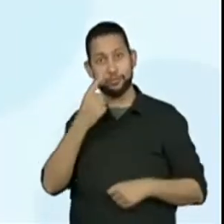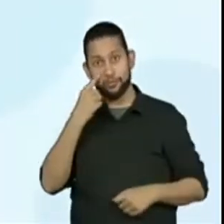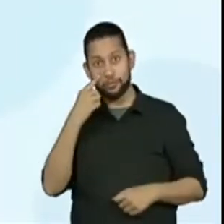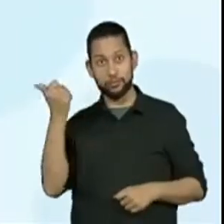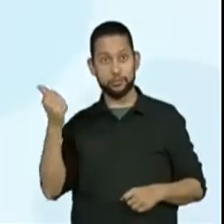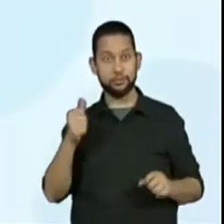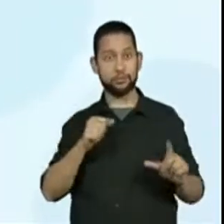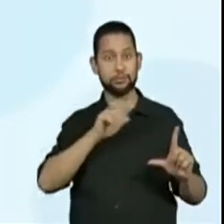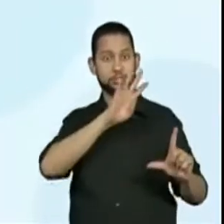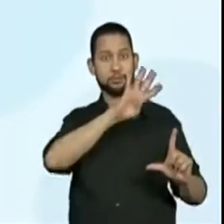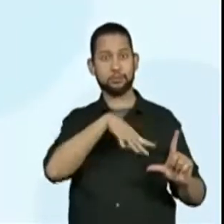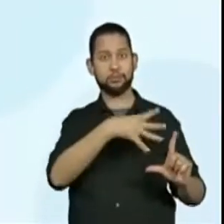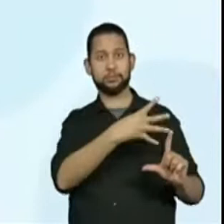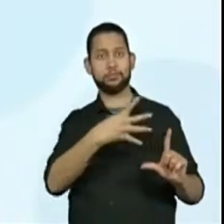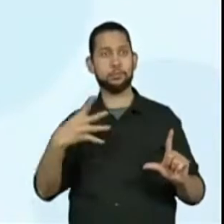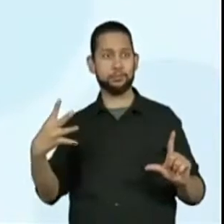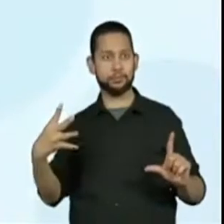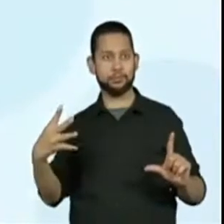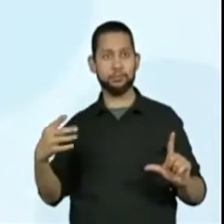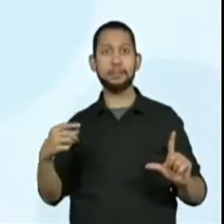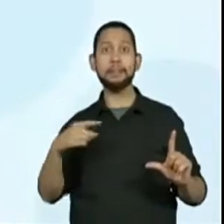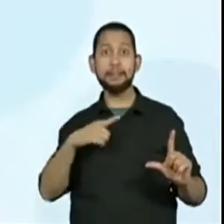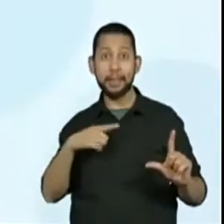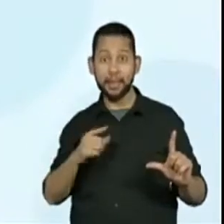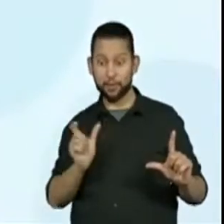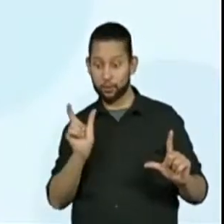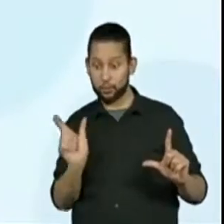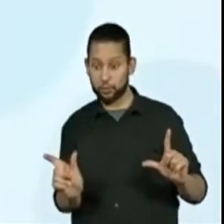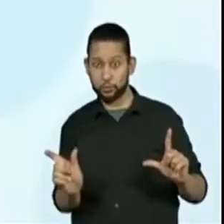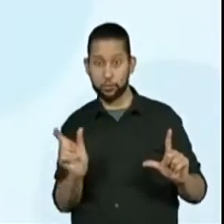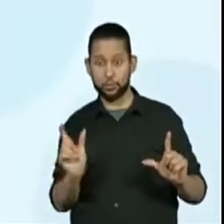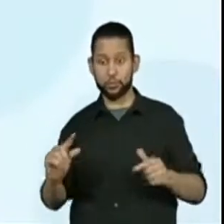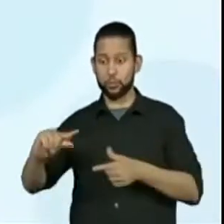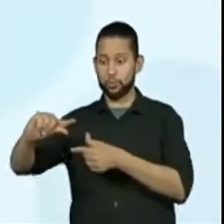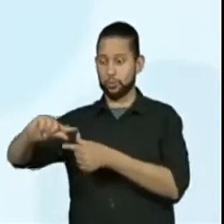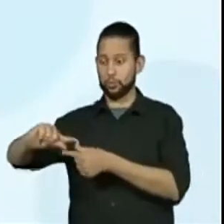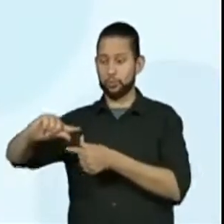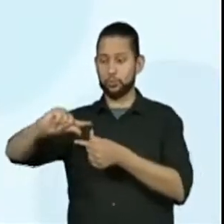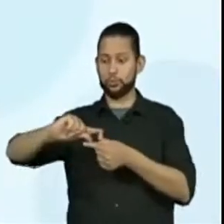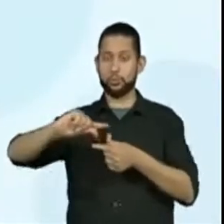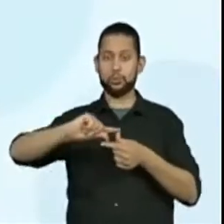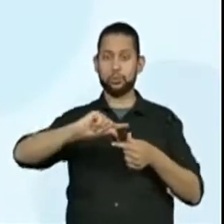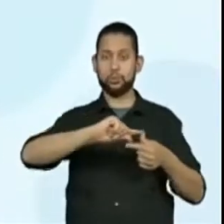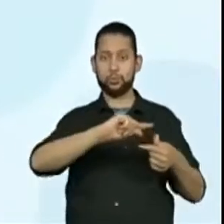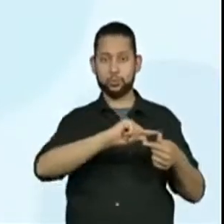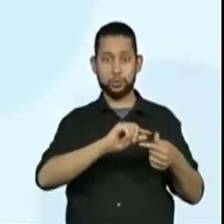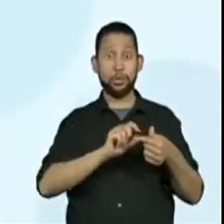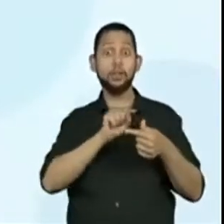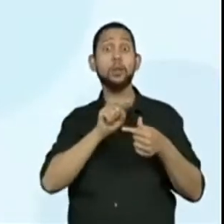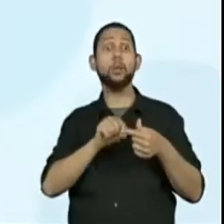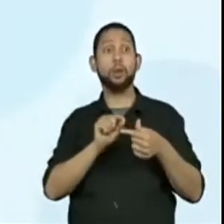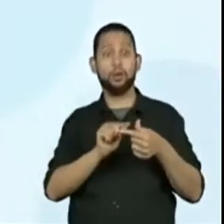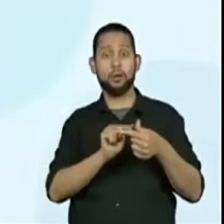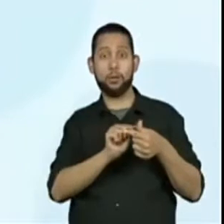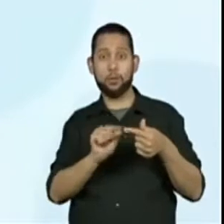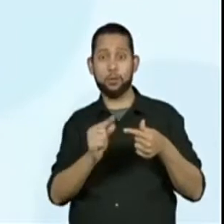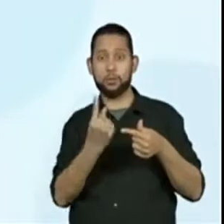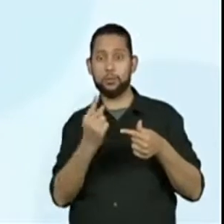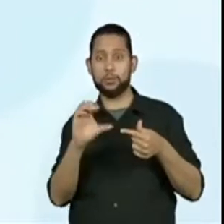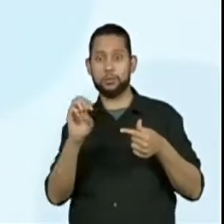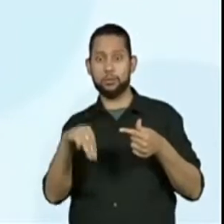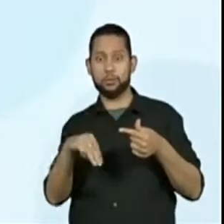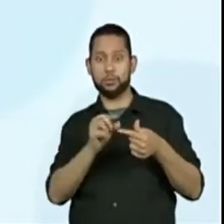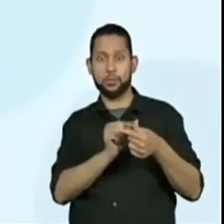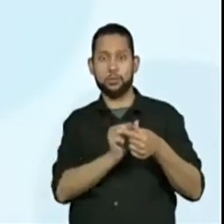E cada um desses quadradinhos tem 1 centímetro de lado.